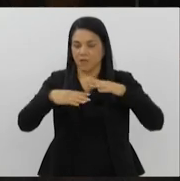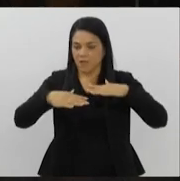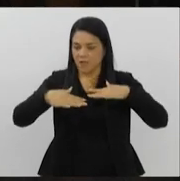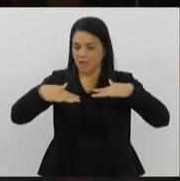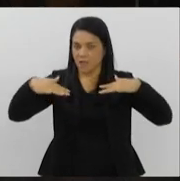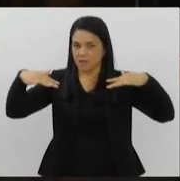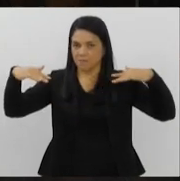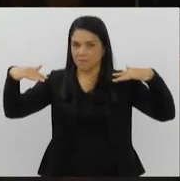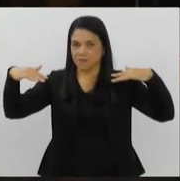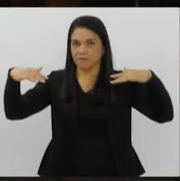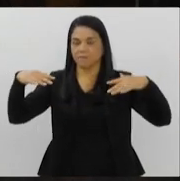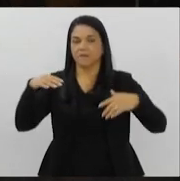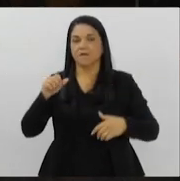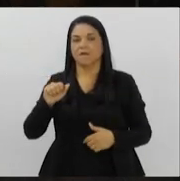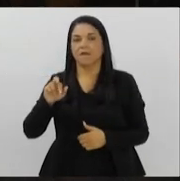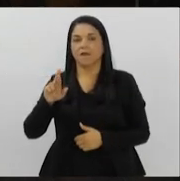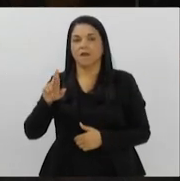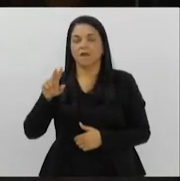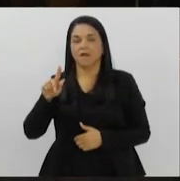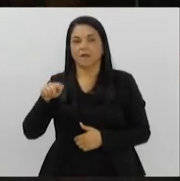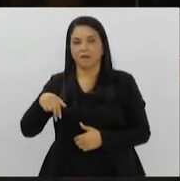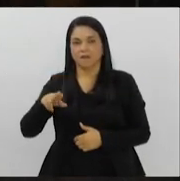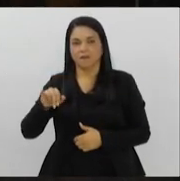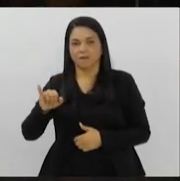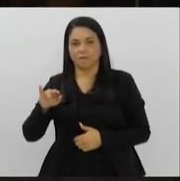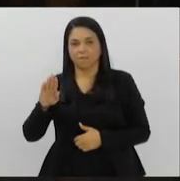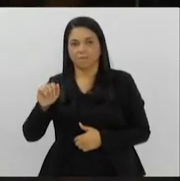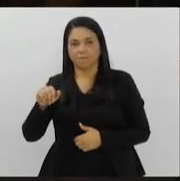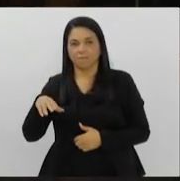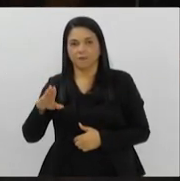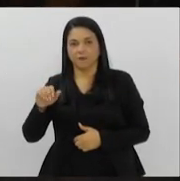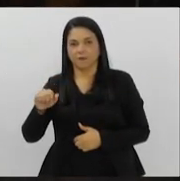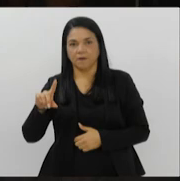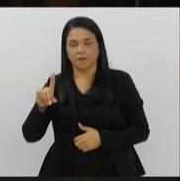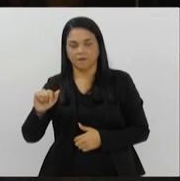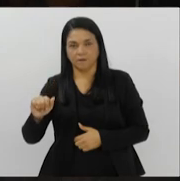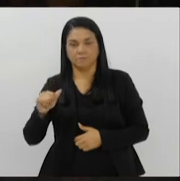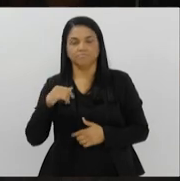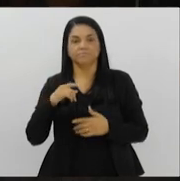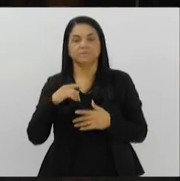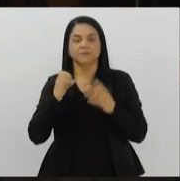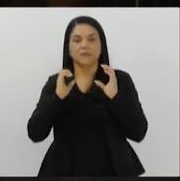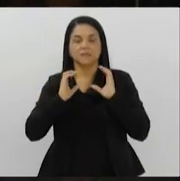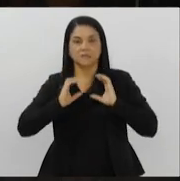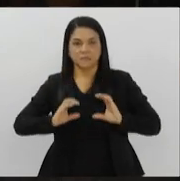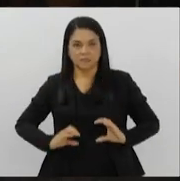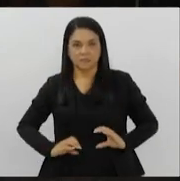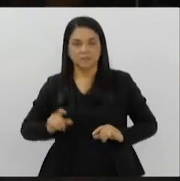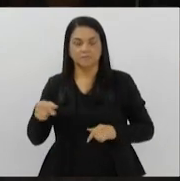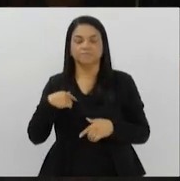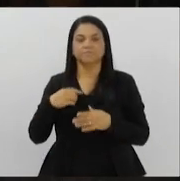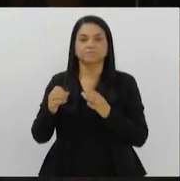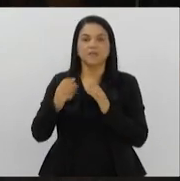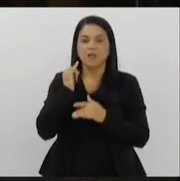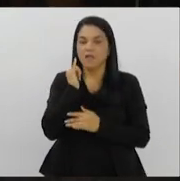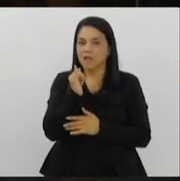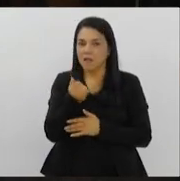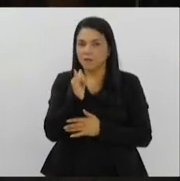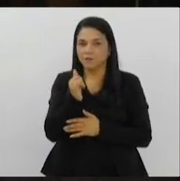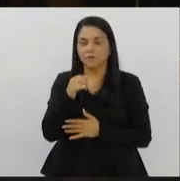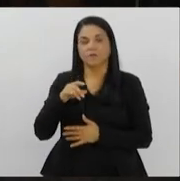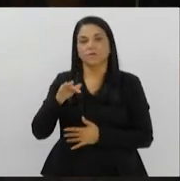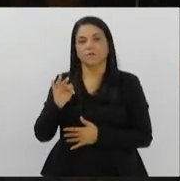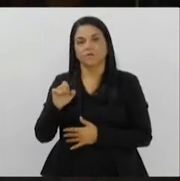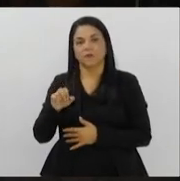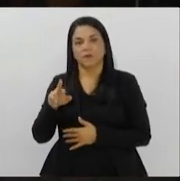Cidadania. Pareceres da Comissão de Indicação Legislativa favorável, relator deputado Felipe Soares. Em discussão,